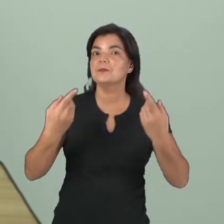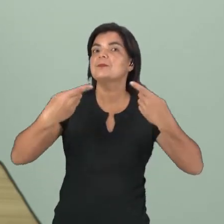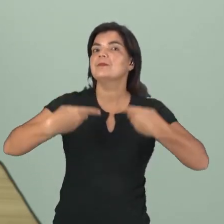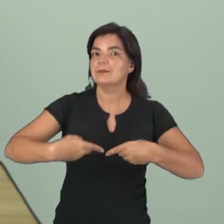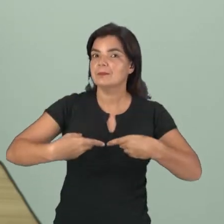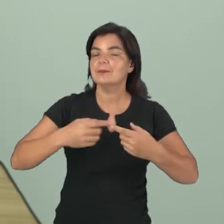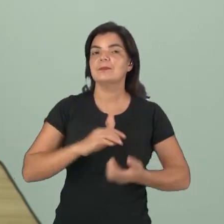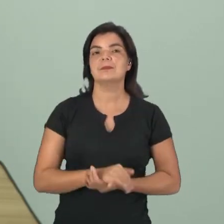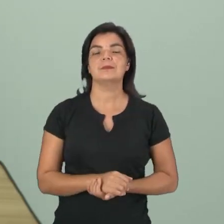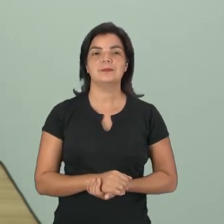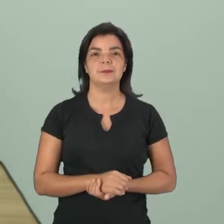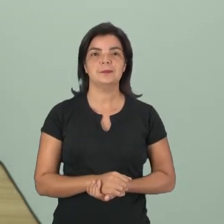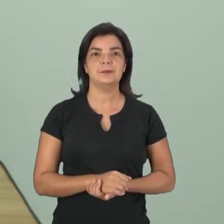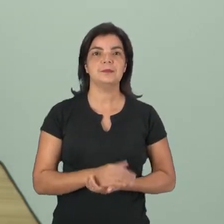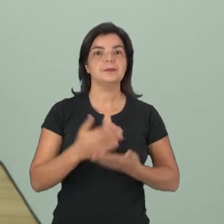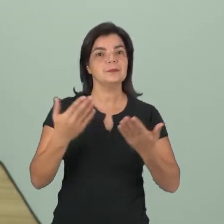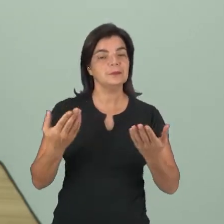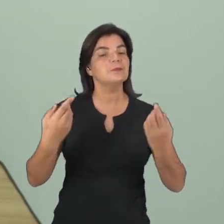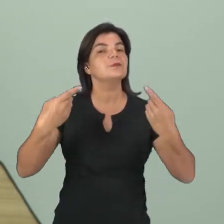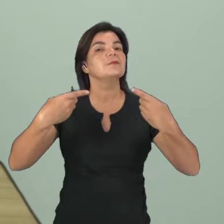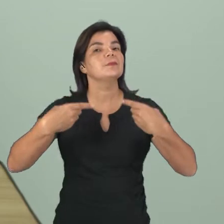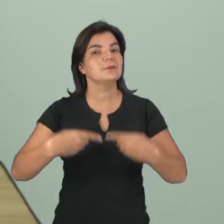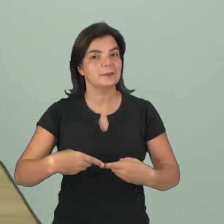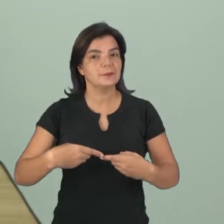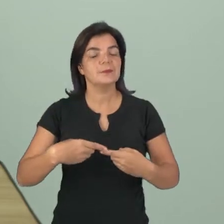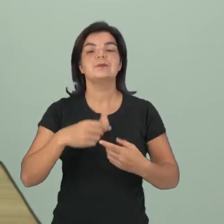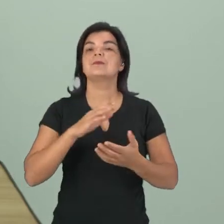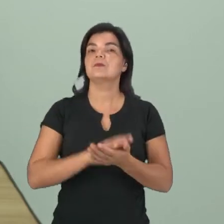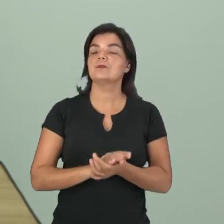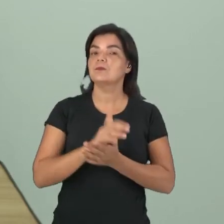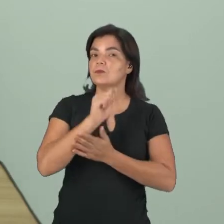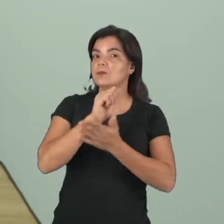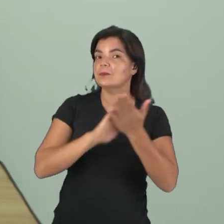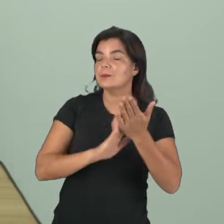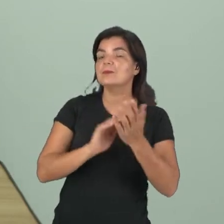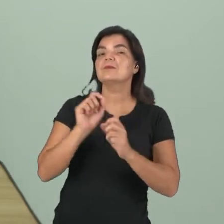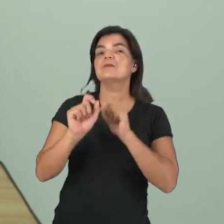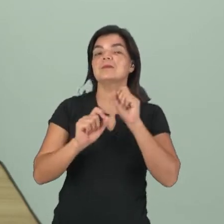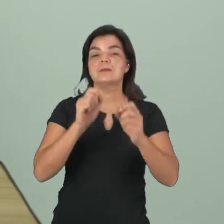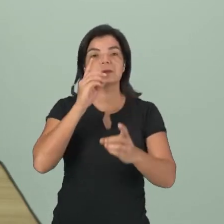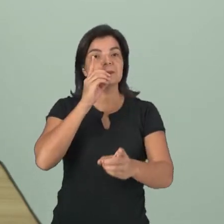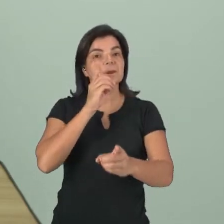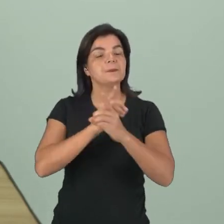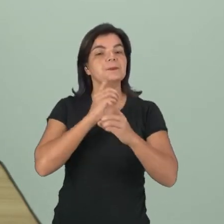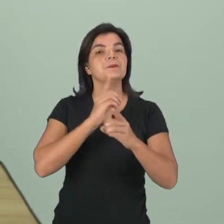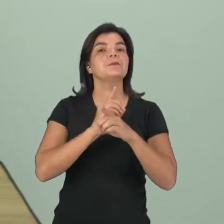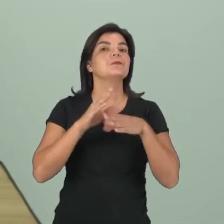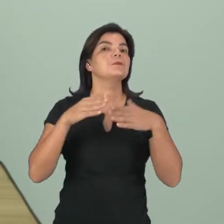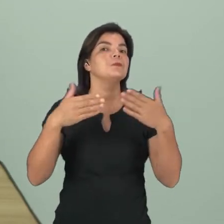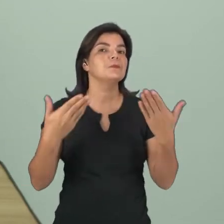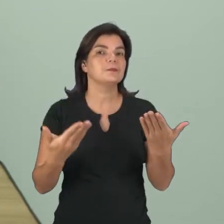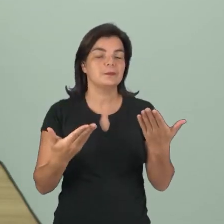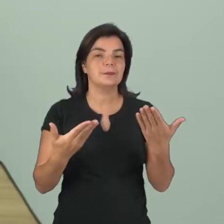desafio? Neste desafio, o nosso objetivo é descobrir o